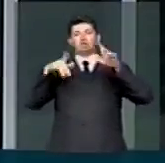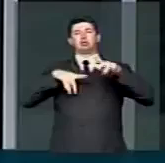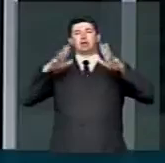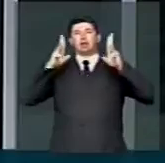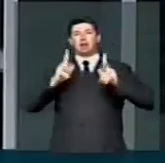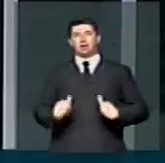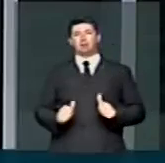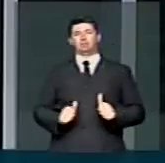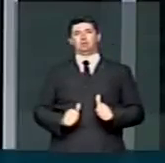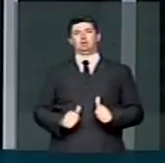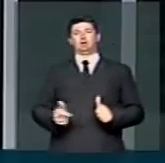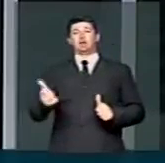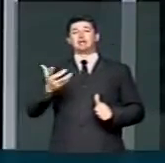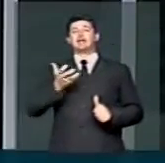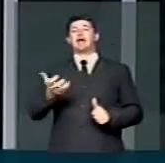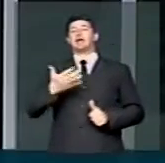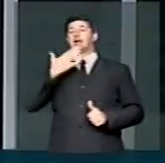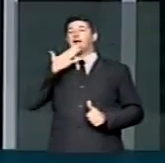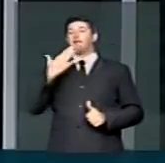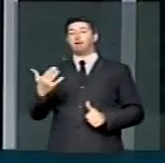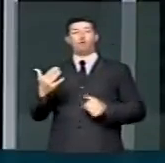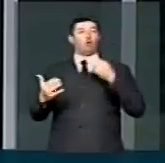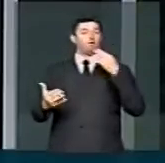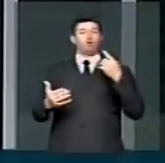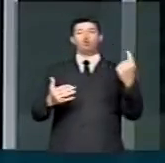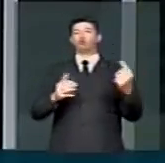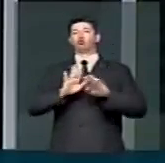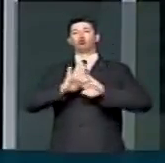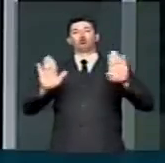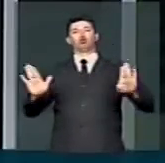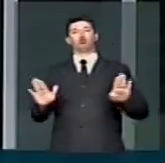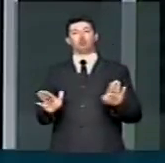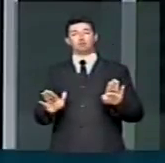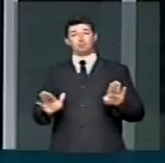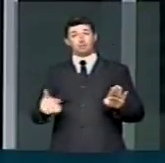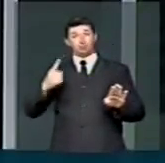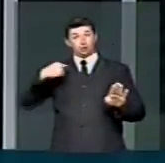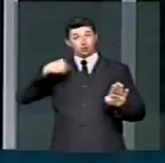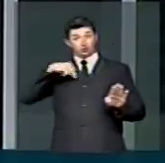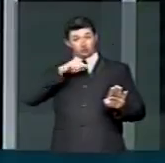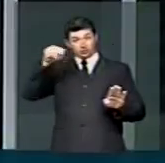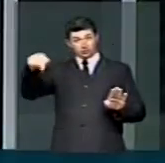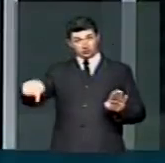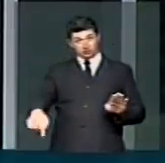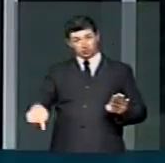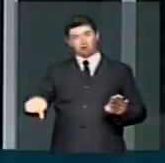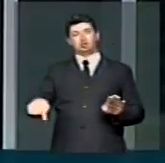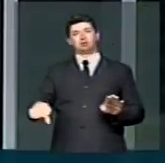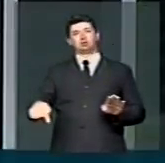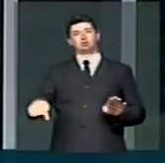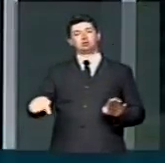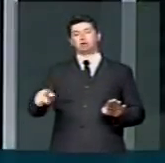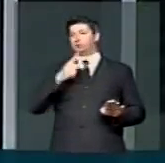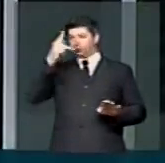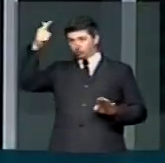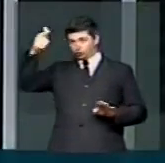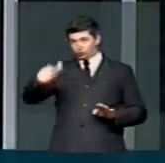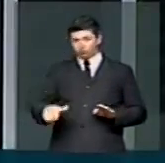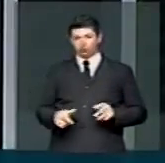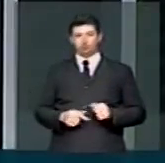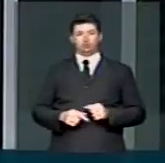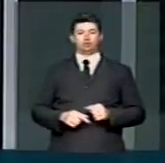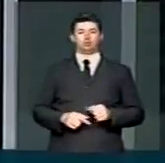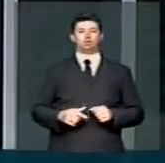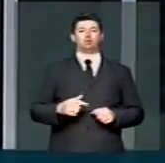clareza, que tem lado da disputa. E nós, senhor presidente, estamos aqui e fazemos questão de reforçar